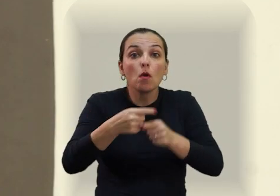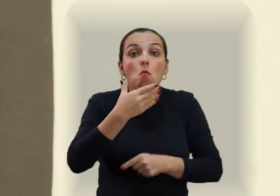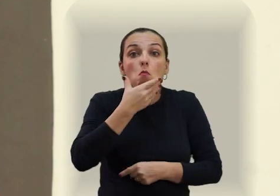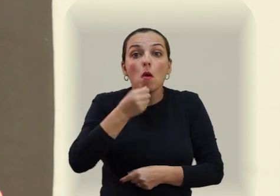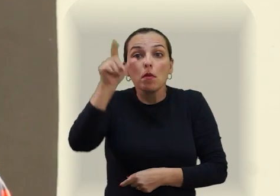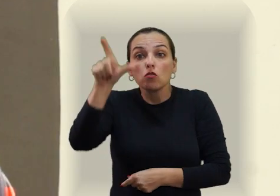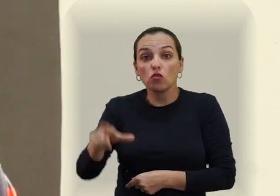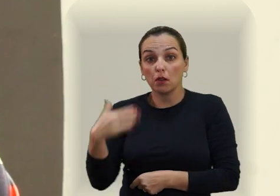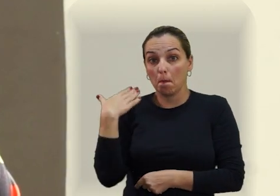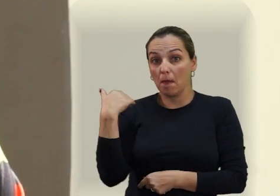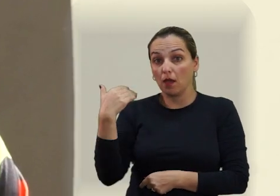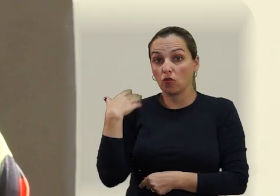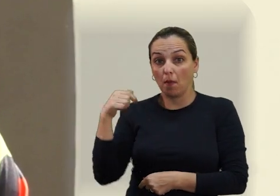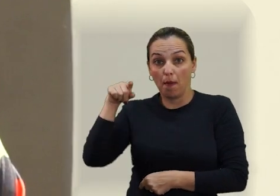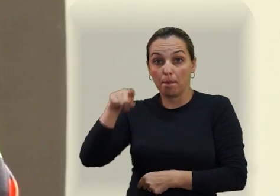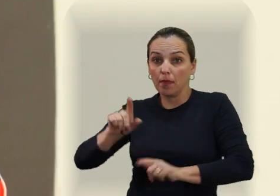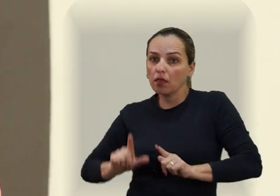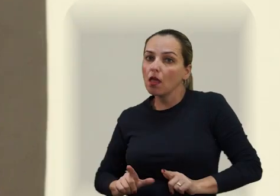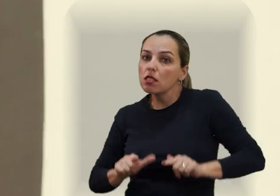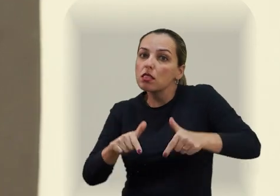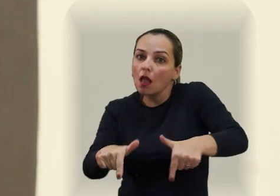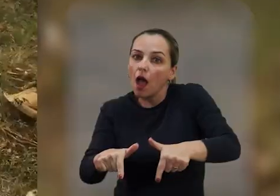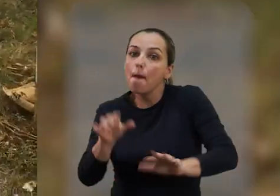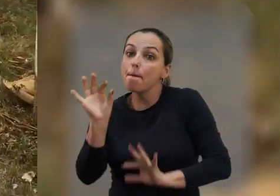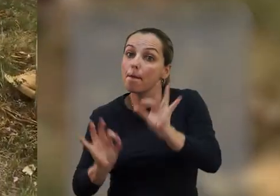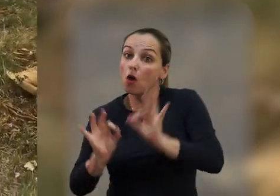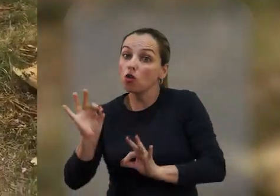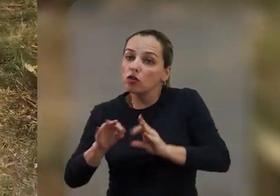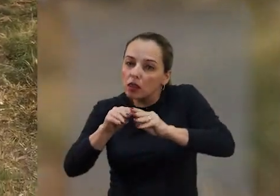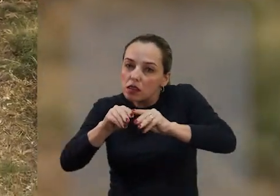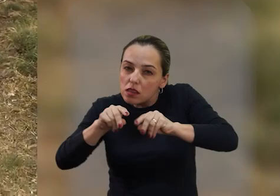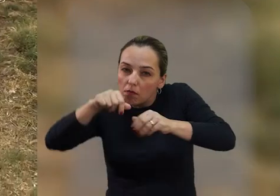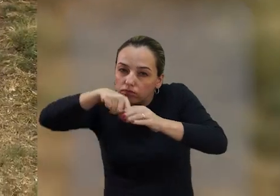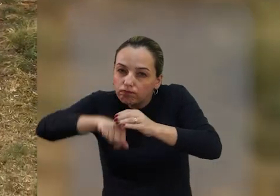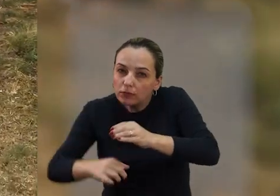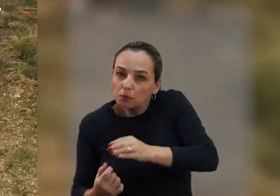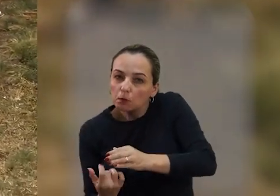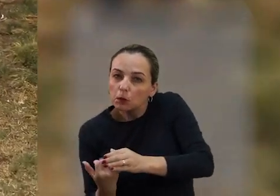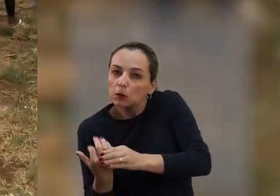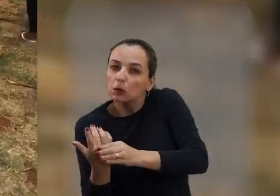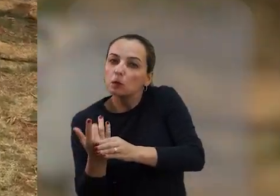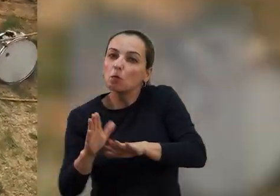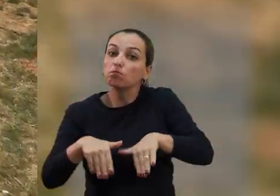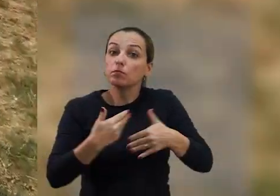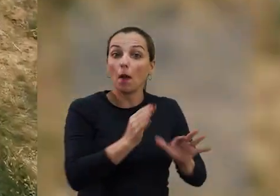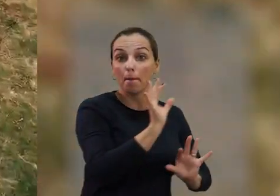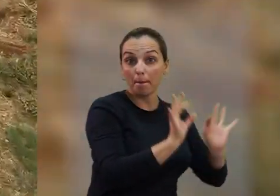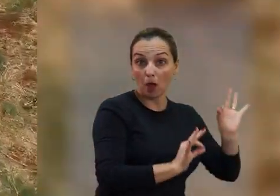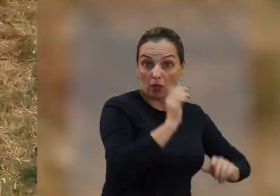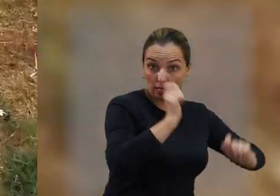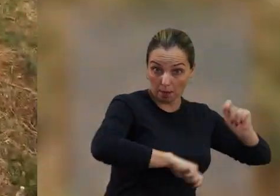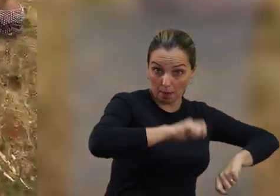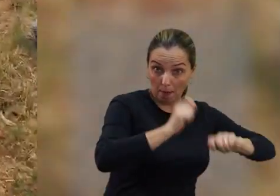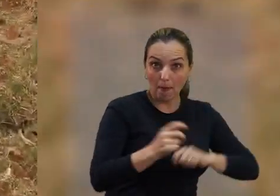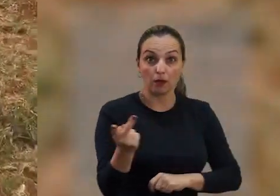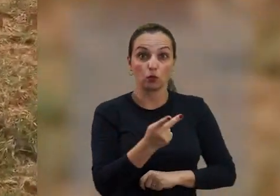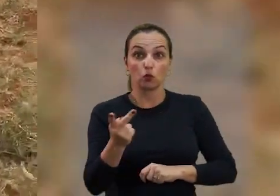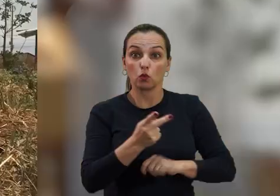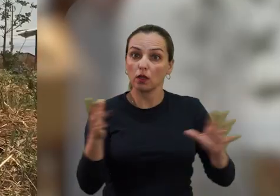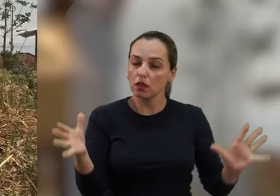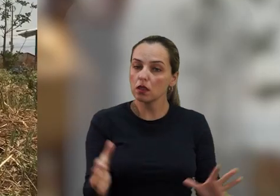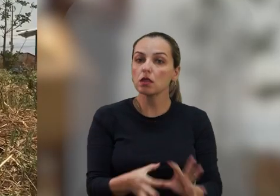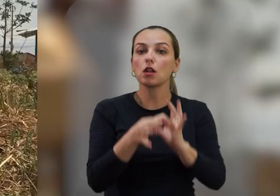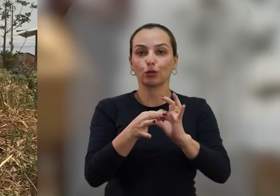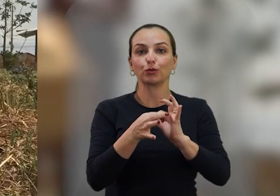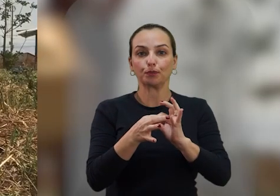né, do Flávio, que tinha na época o projeto Horta Comunitária da Zona Norte. Passou algo em torno de uns 2 anos o grupo